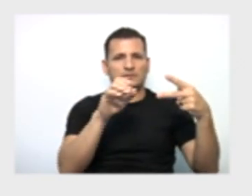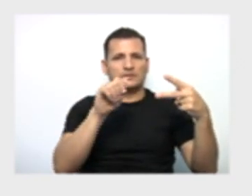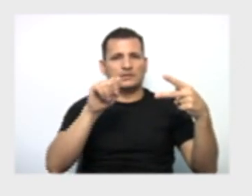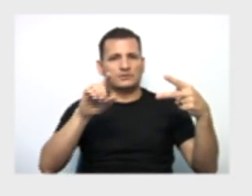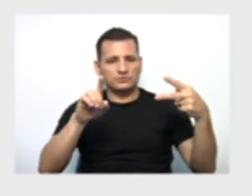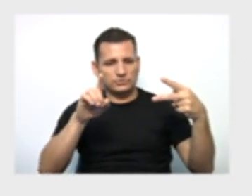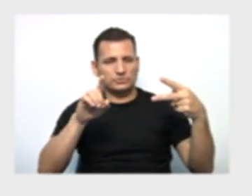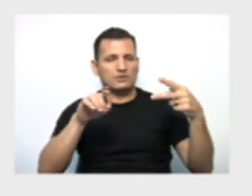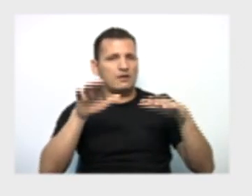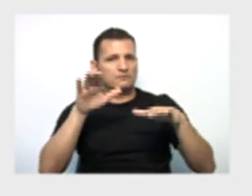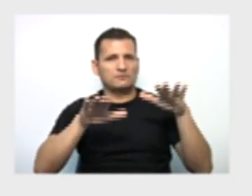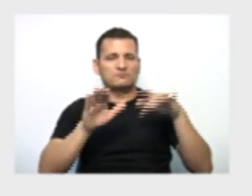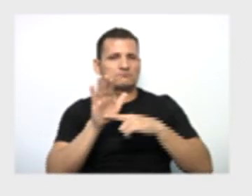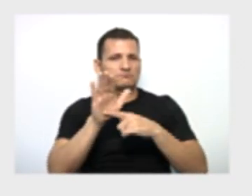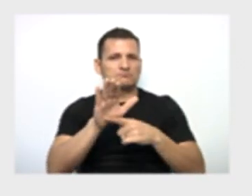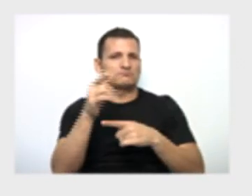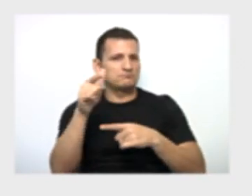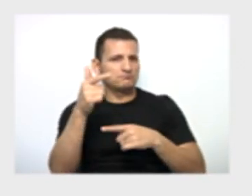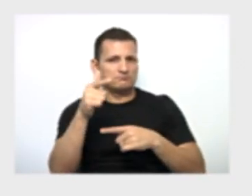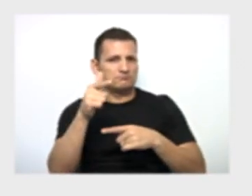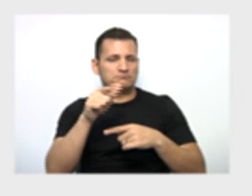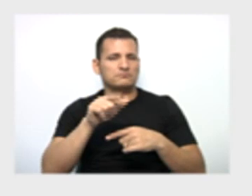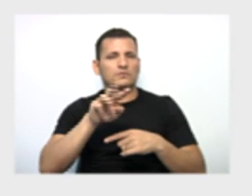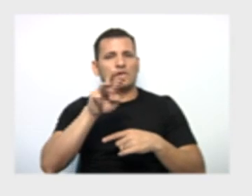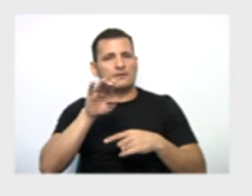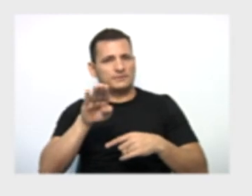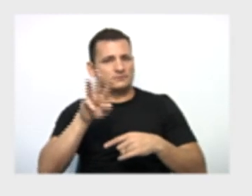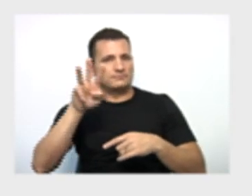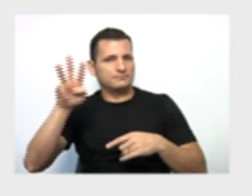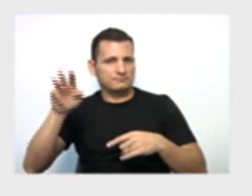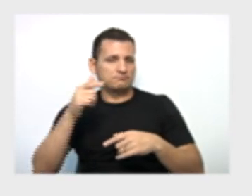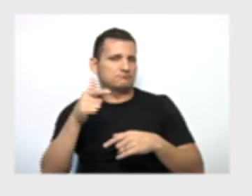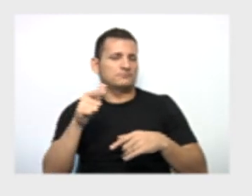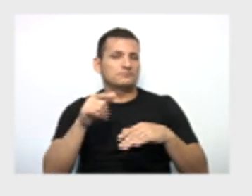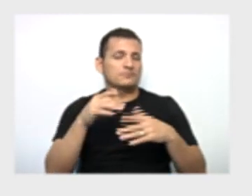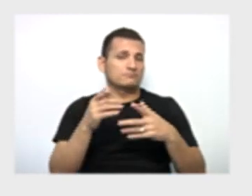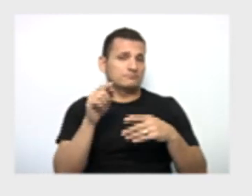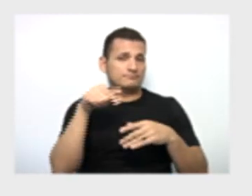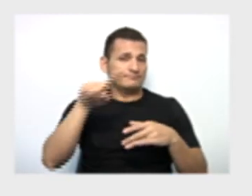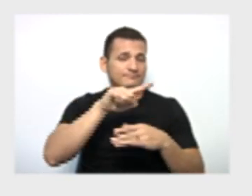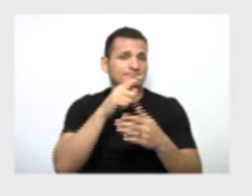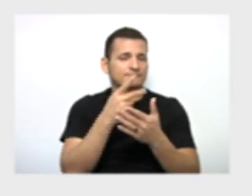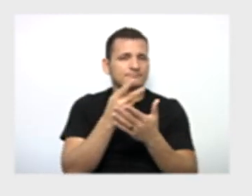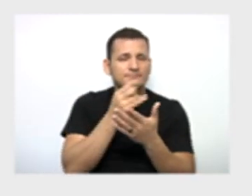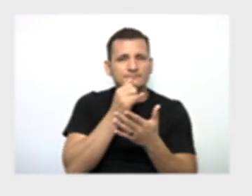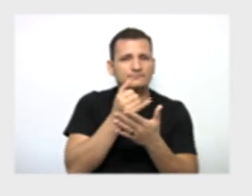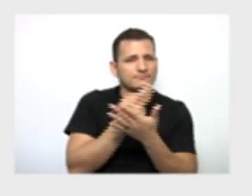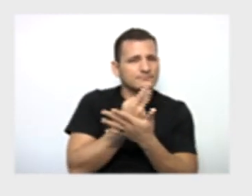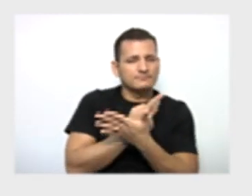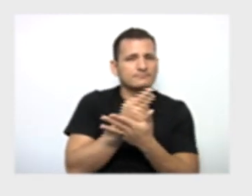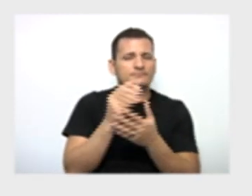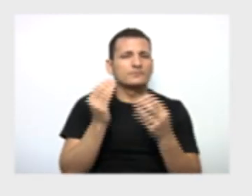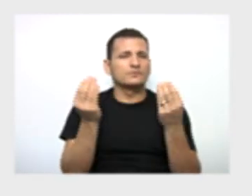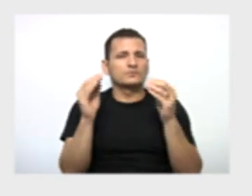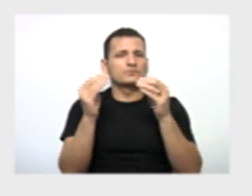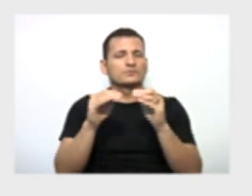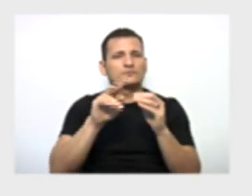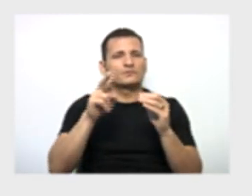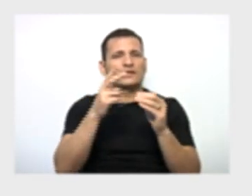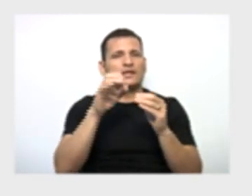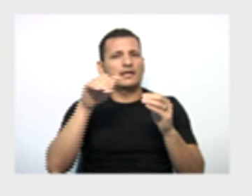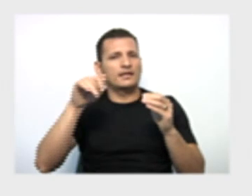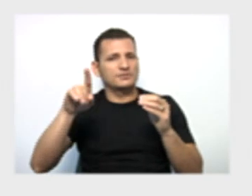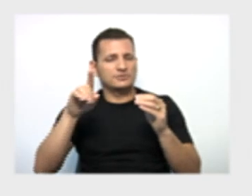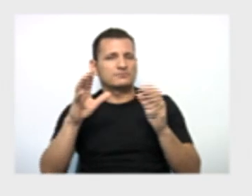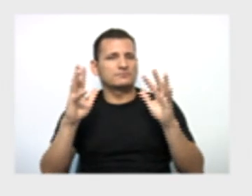é o cabeçalho, né? É o cabeçalho, nem tudo vai aparecer no website. Então, para que eles não possam cometer o erro de tudo colocar no read, né? Já tive casos de aluno meu que colocou